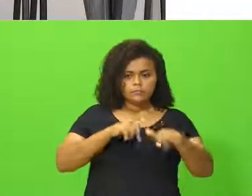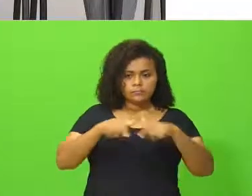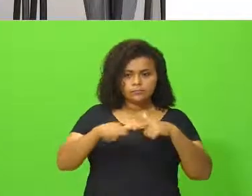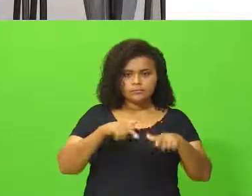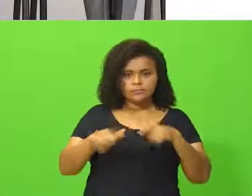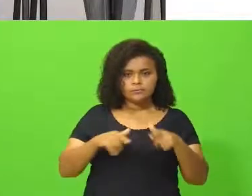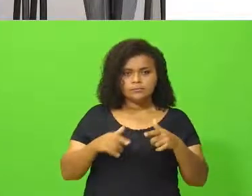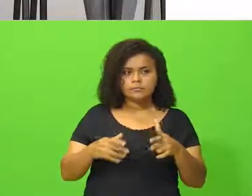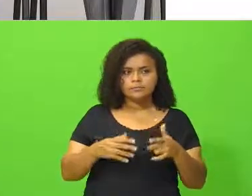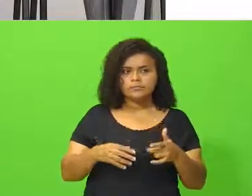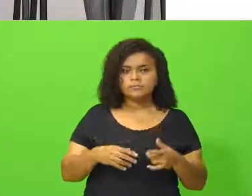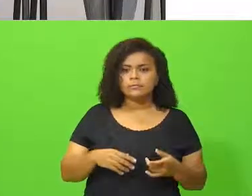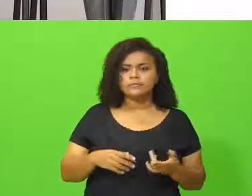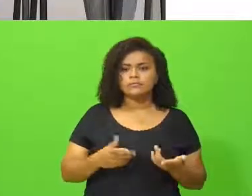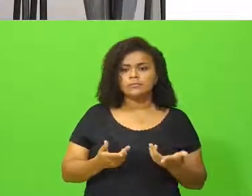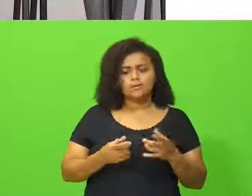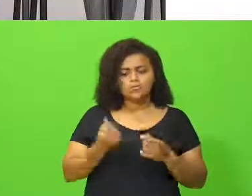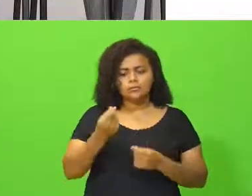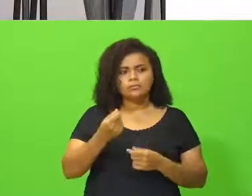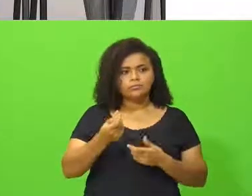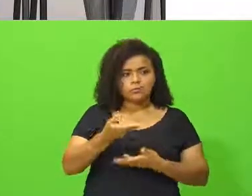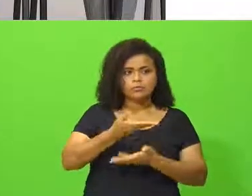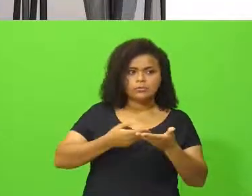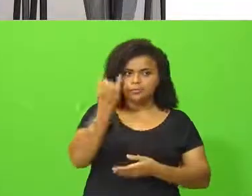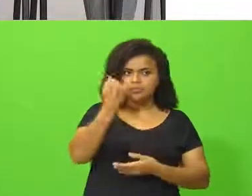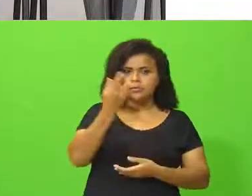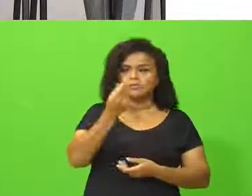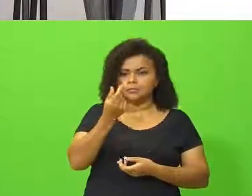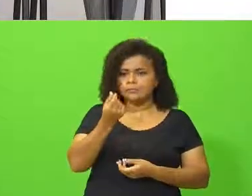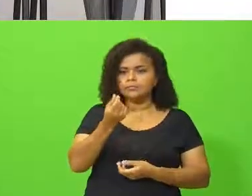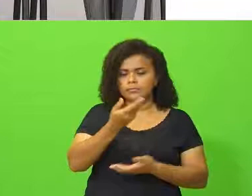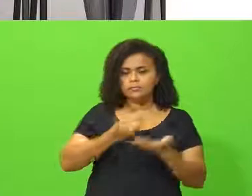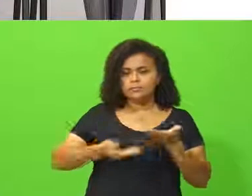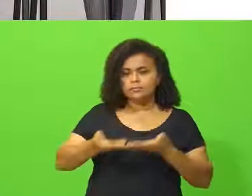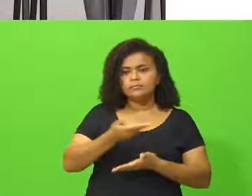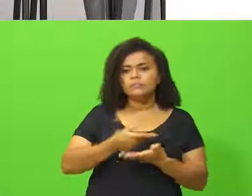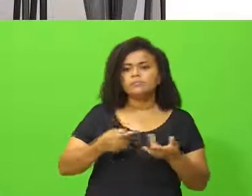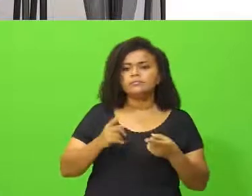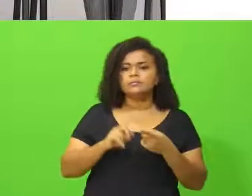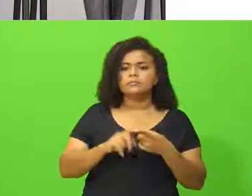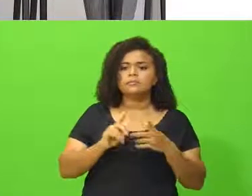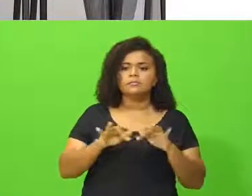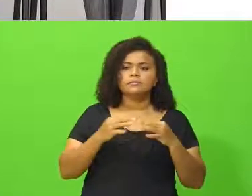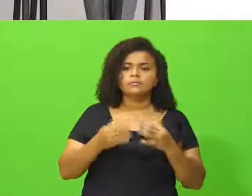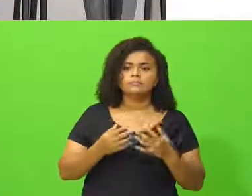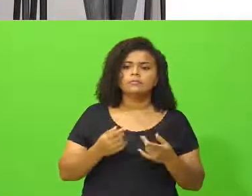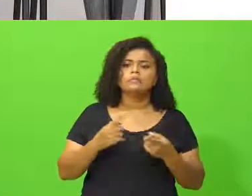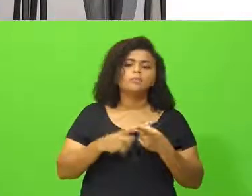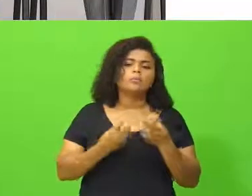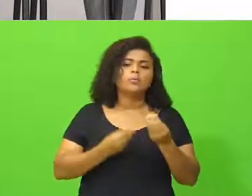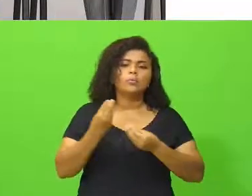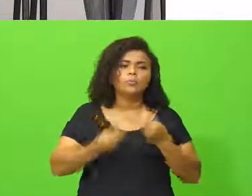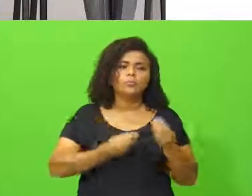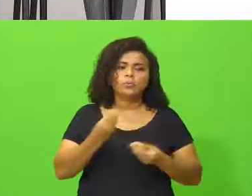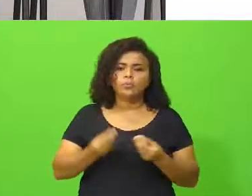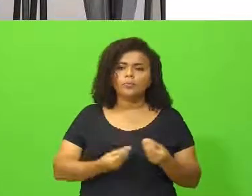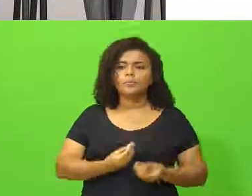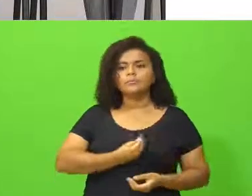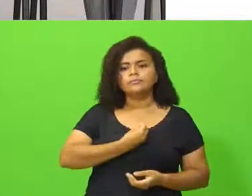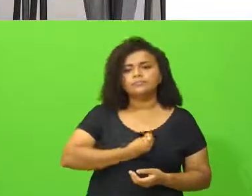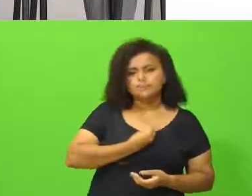para determinar a renda per capita. Então, professor, eu quero saber quem é ativo e quem é inativo. No